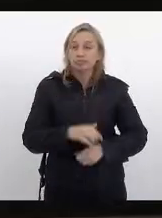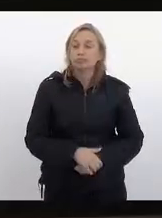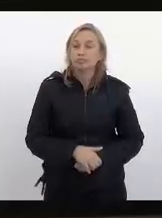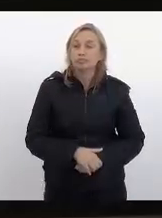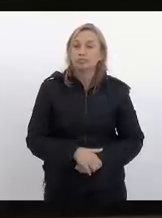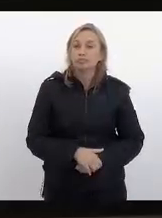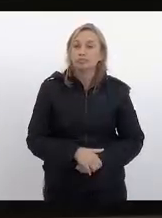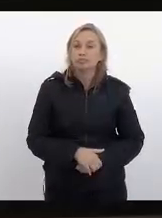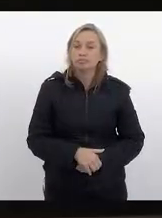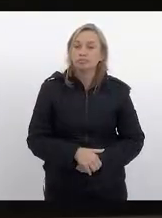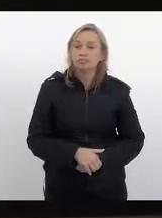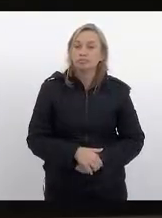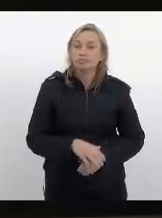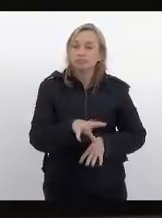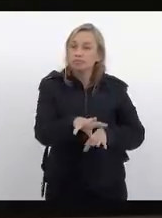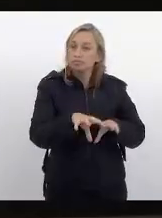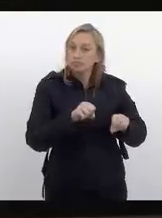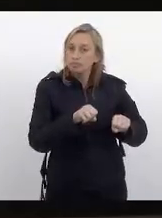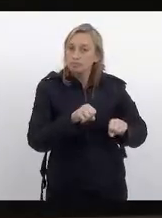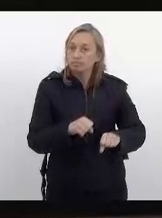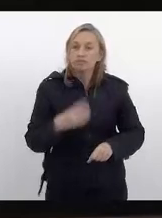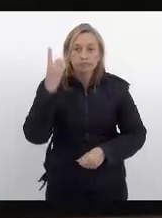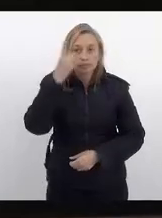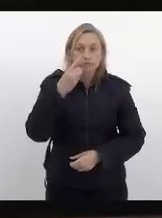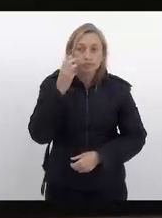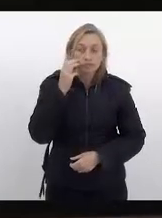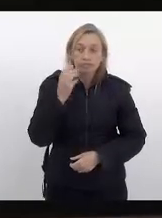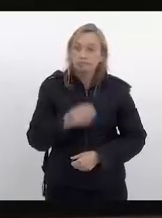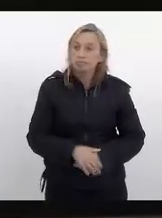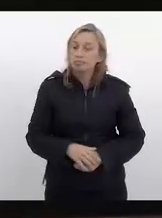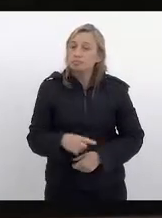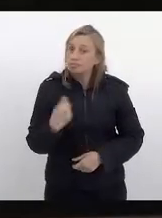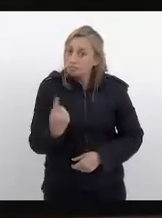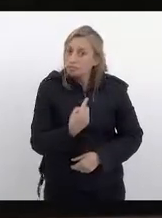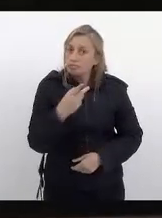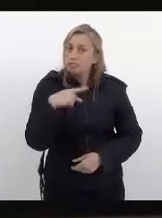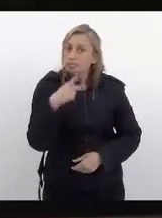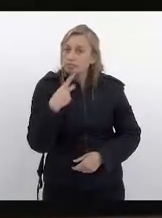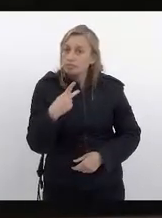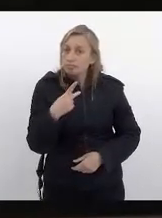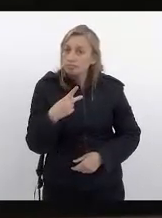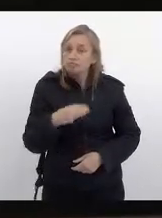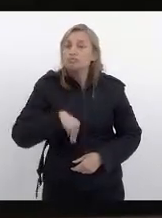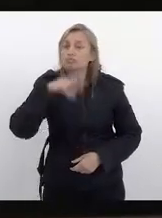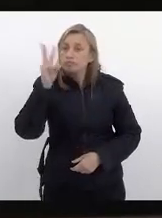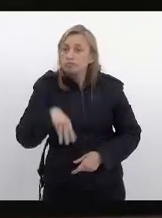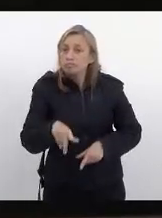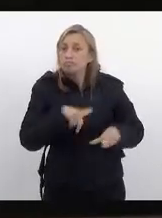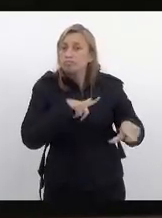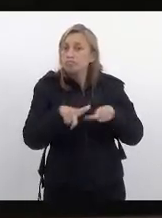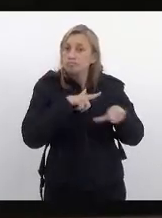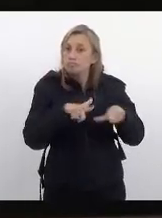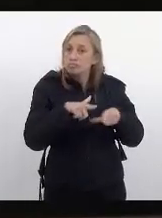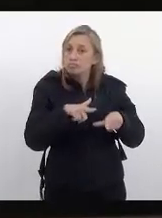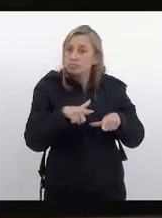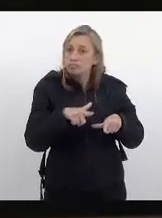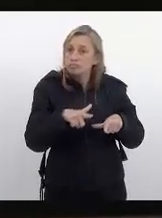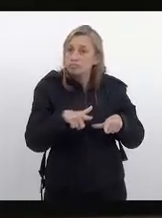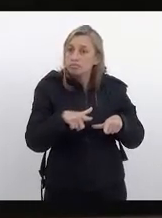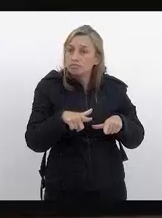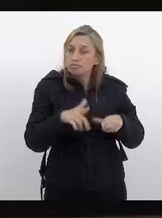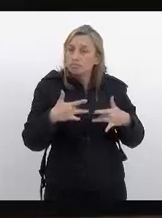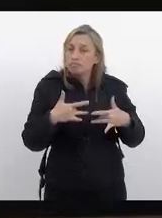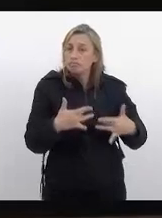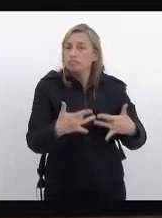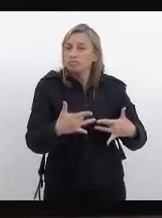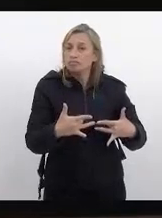esse diploma Deputado waldeck que nós estamos falando de quem tá trabalhando de forma